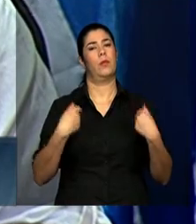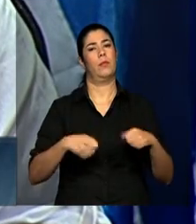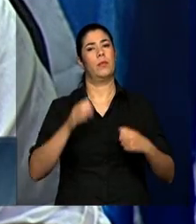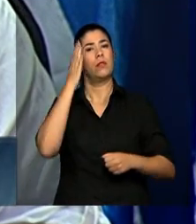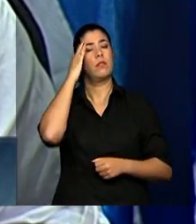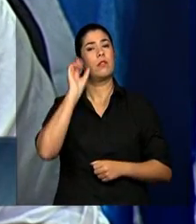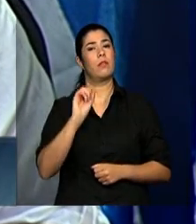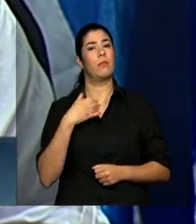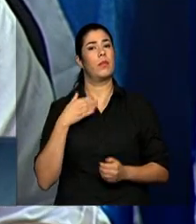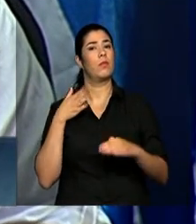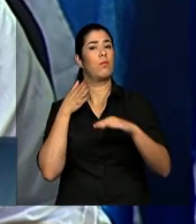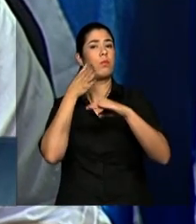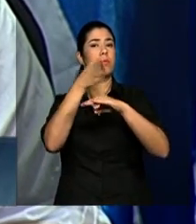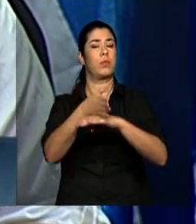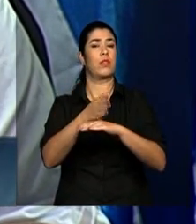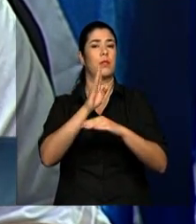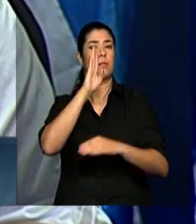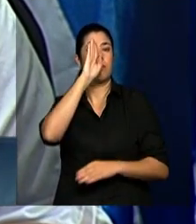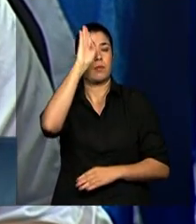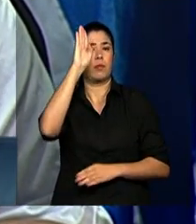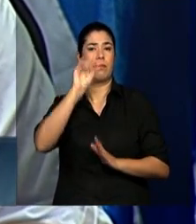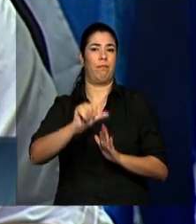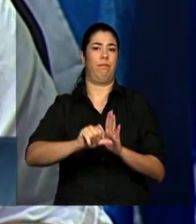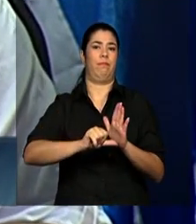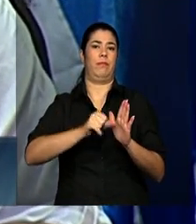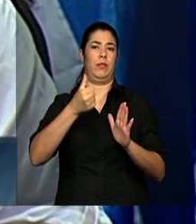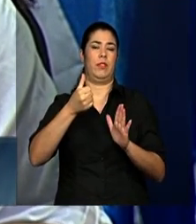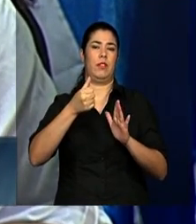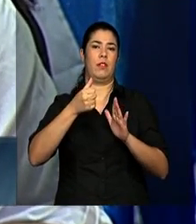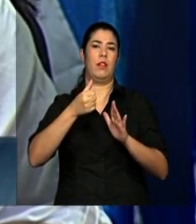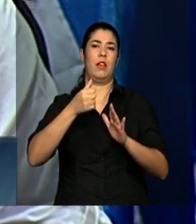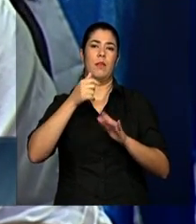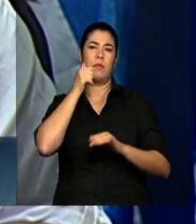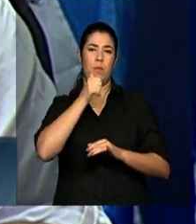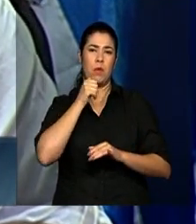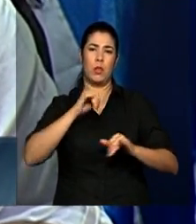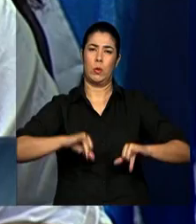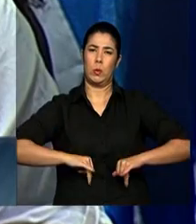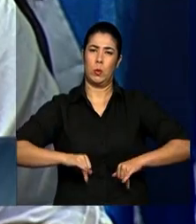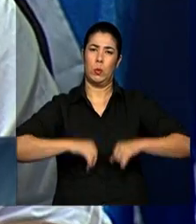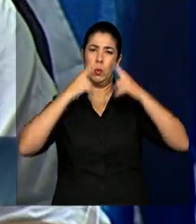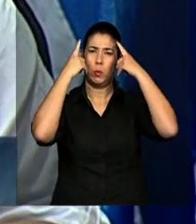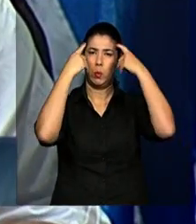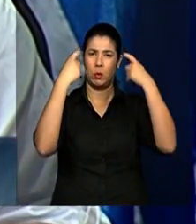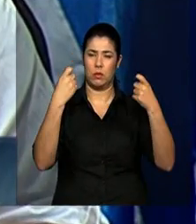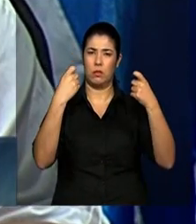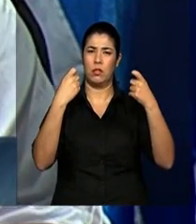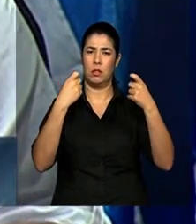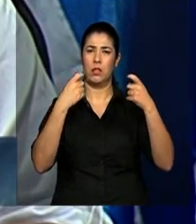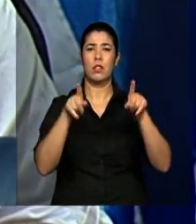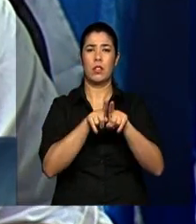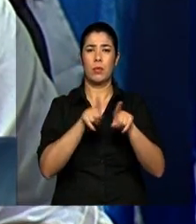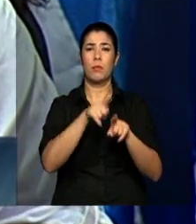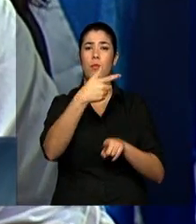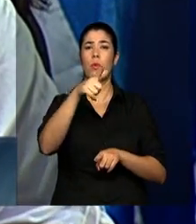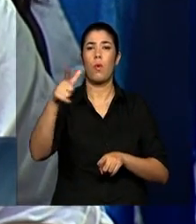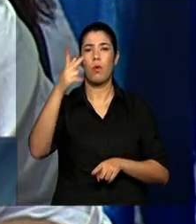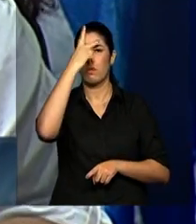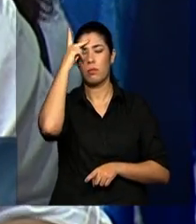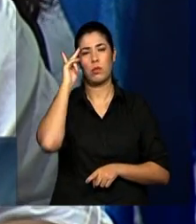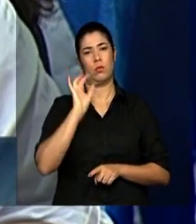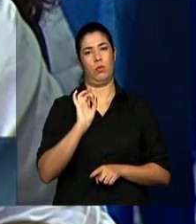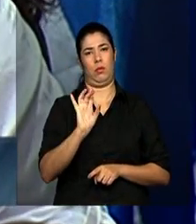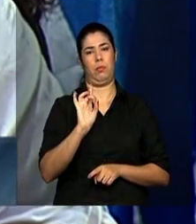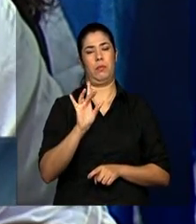que a porta de entrada primeira para as vítimas de violência, para as mulheres, não só para as mulheres, para todas as vítimas de violência,